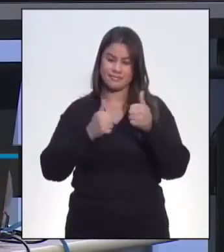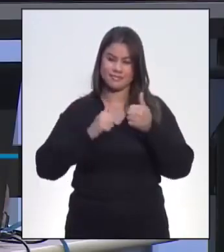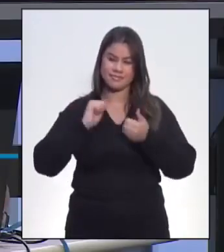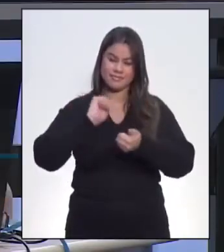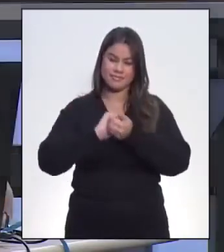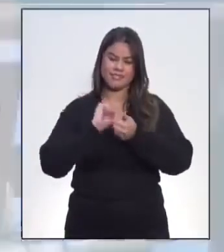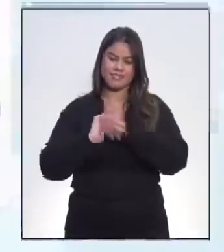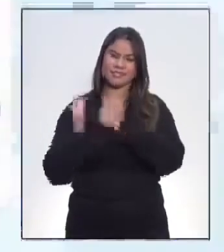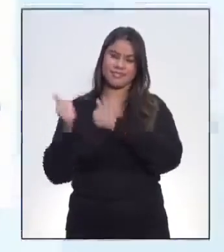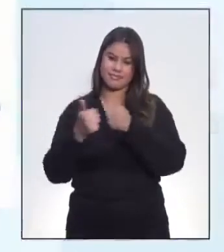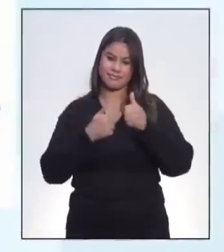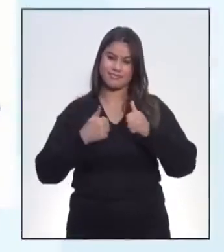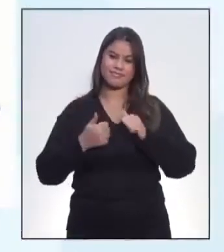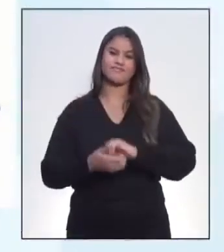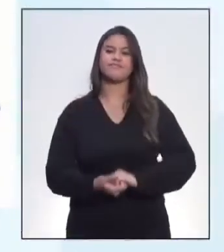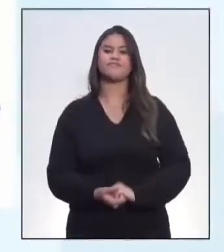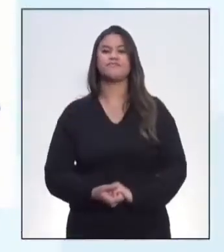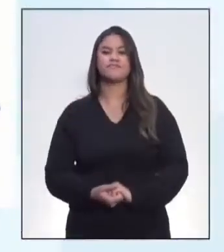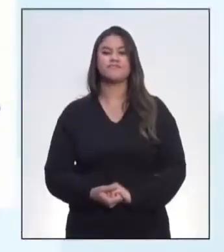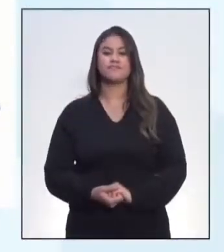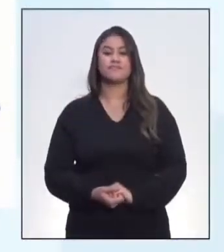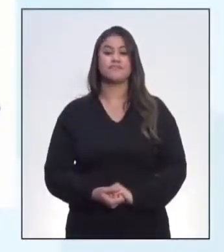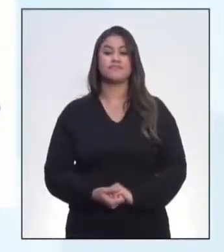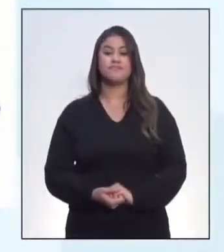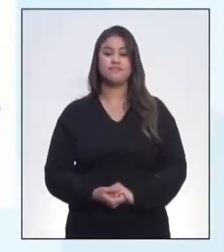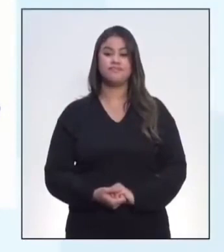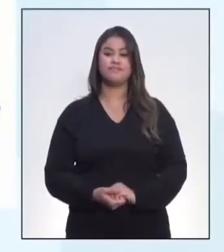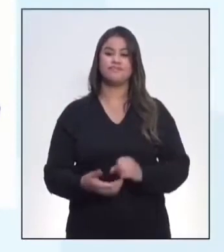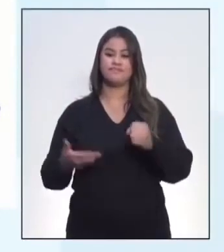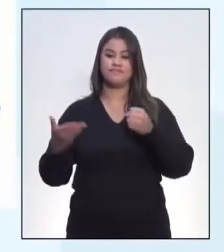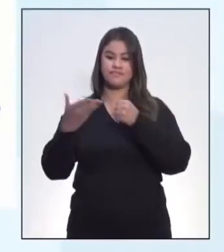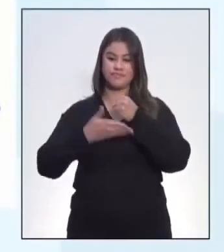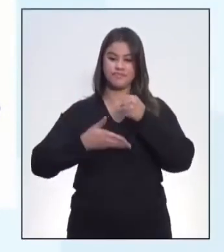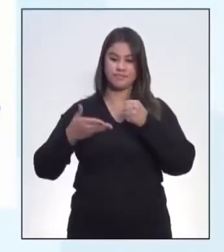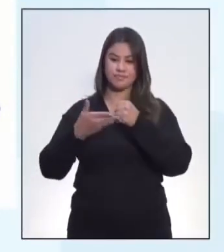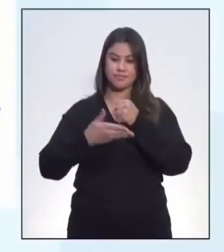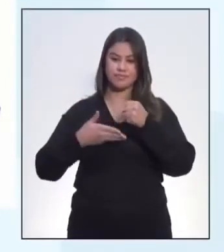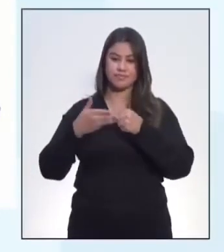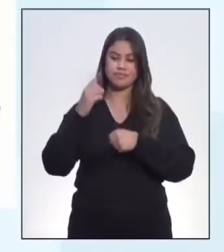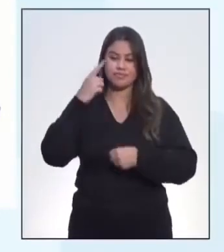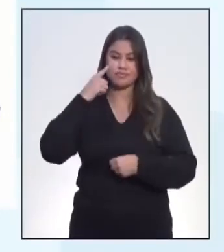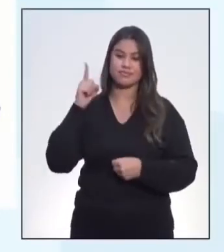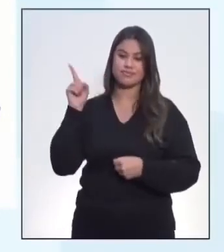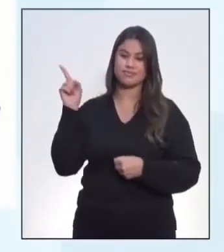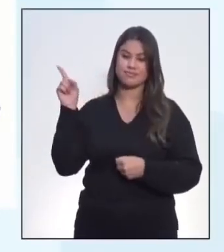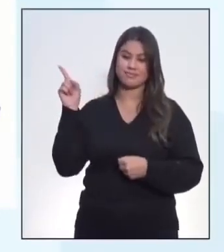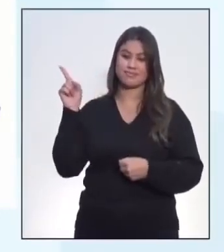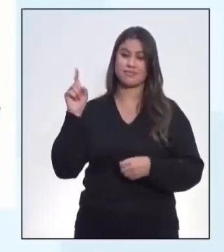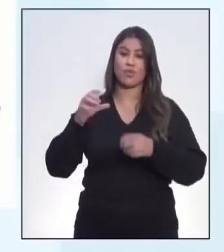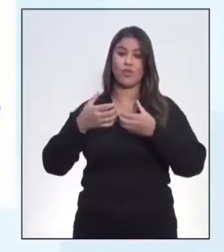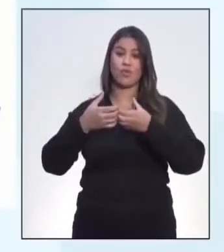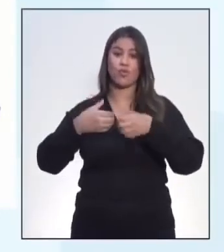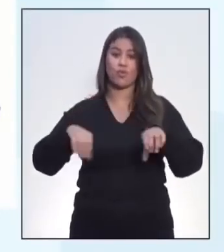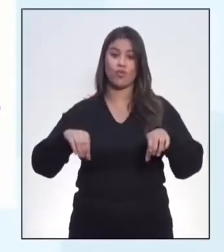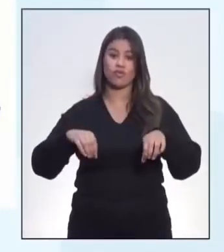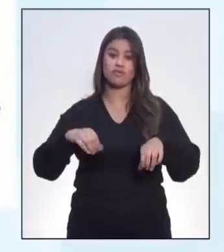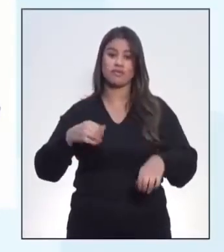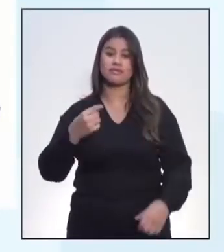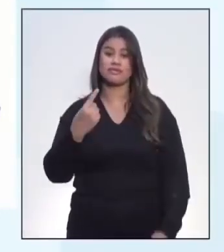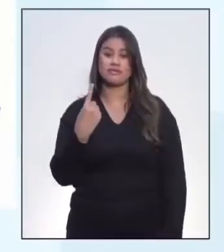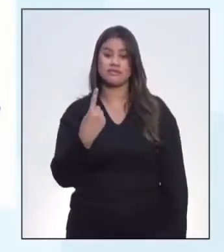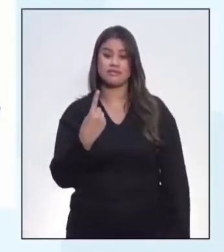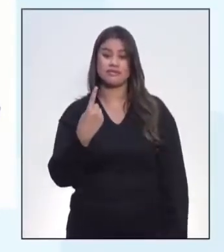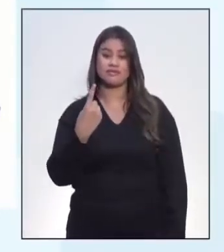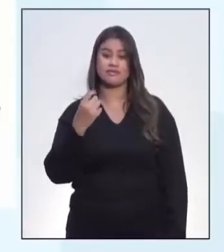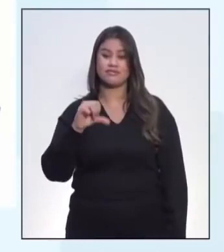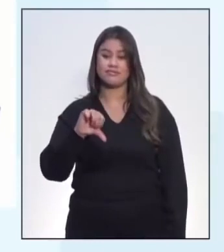E, em média, cada um de nós brasileiros consumimos 191 ovos por ano, Alessandra.